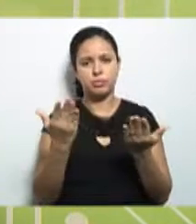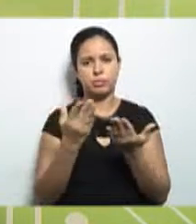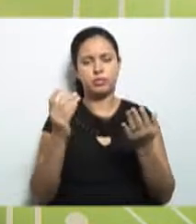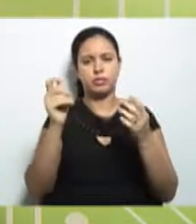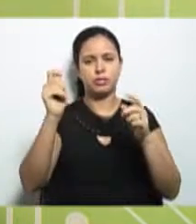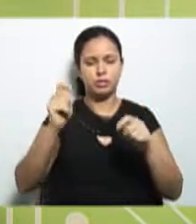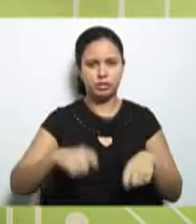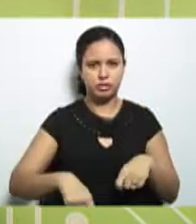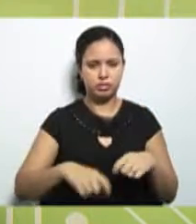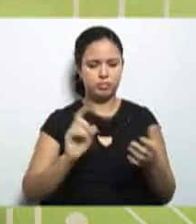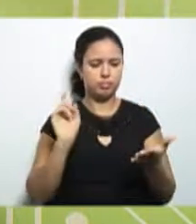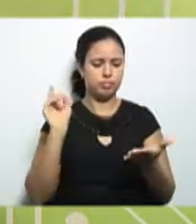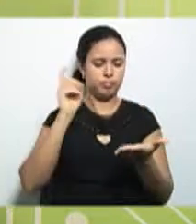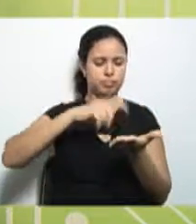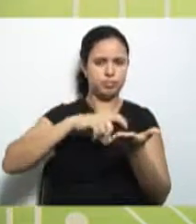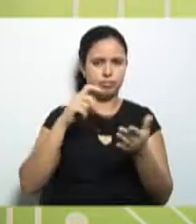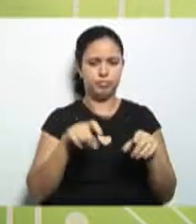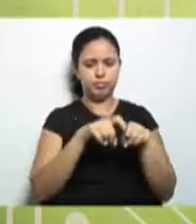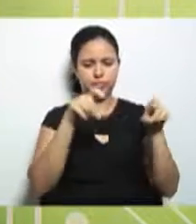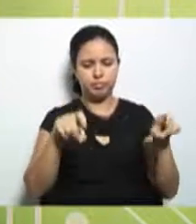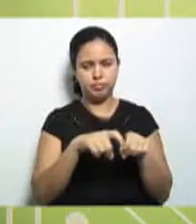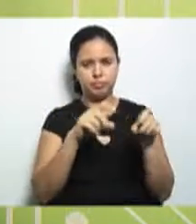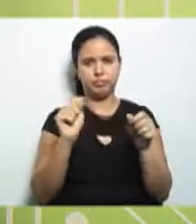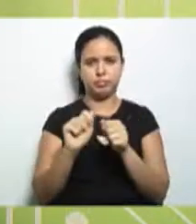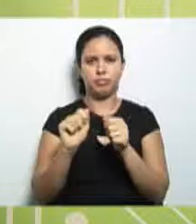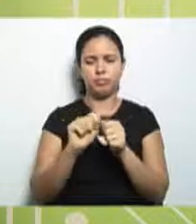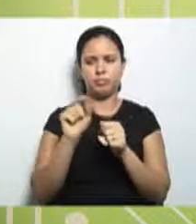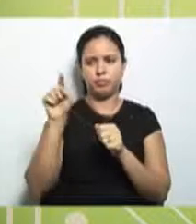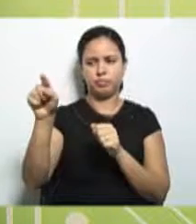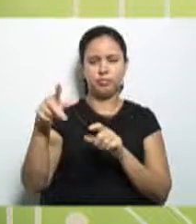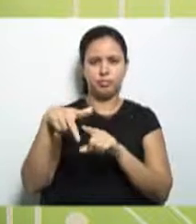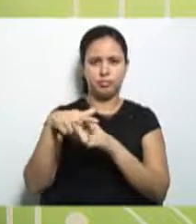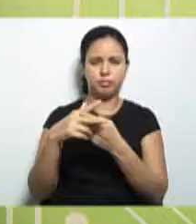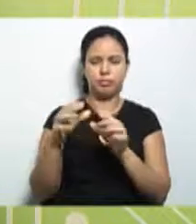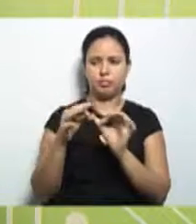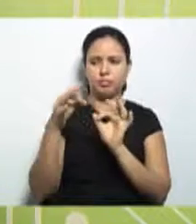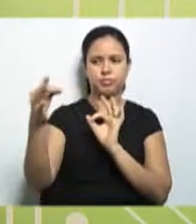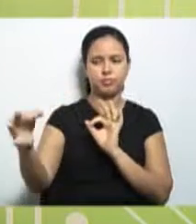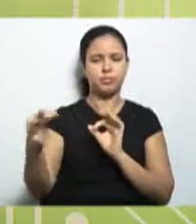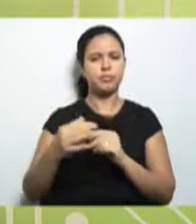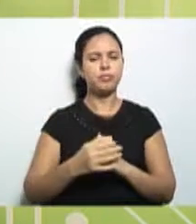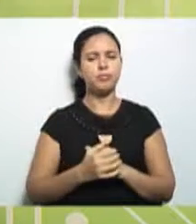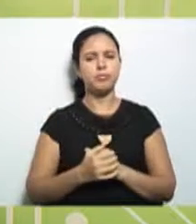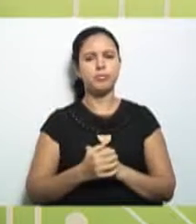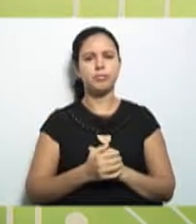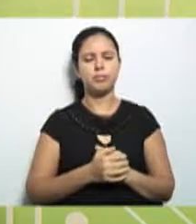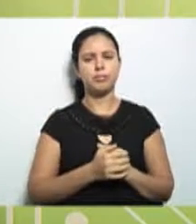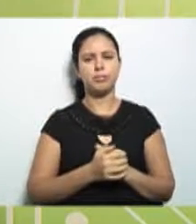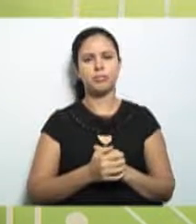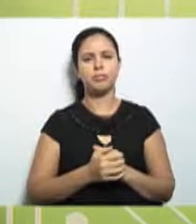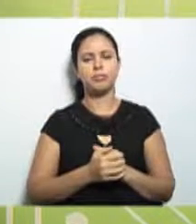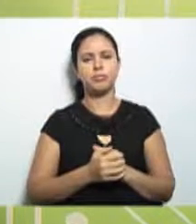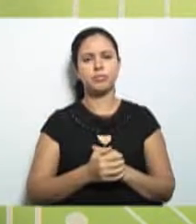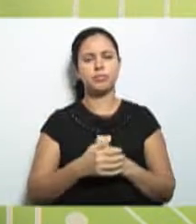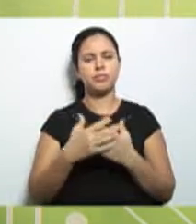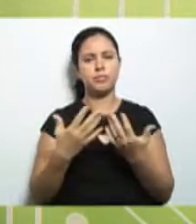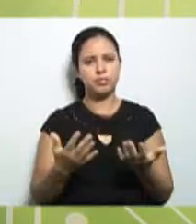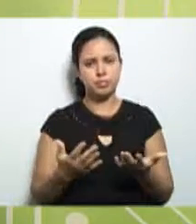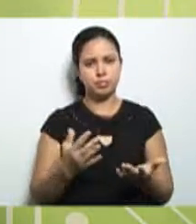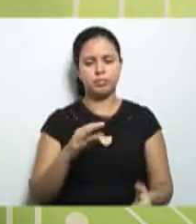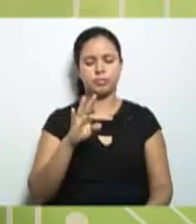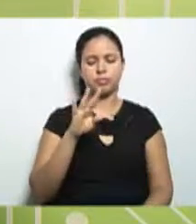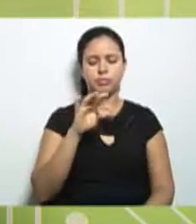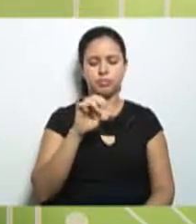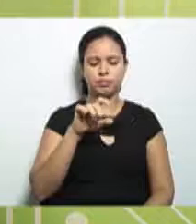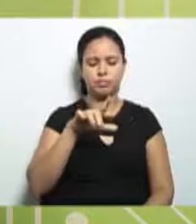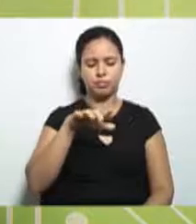trabalho vai ser produzido por uma máquina que está muito distante dele, né? Então, a automação e o teletrabalho